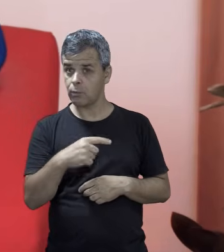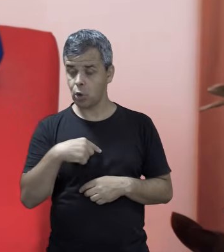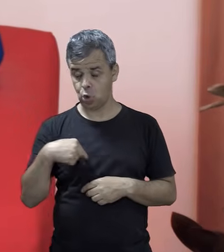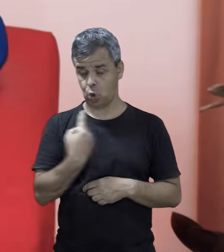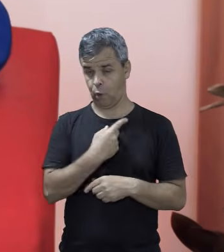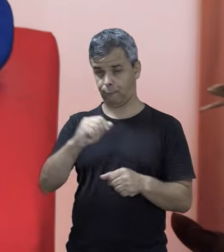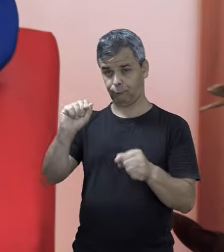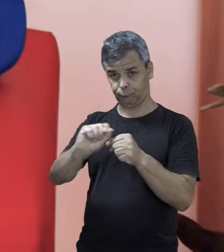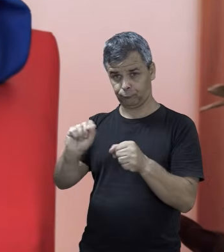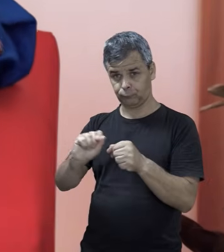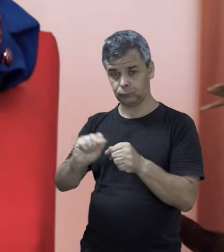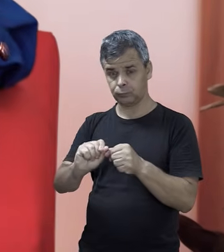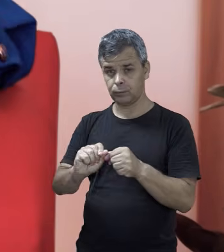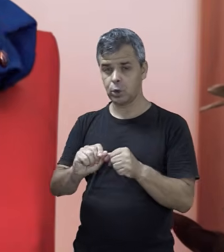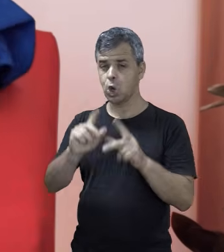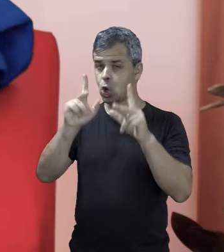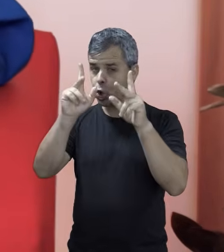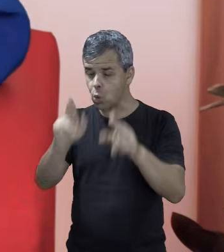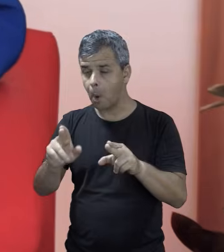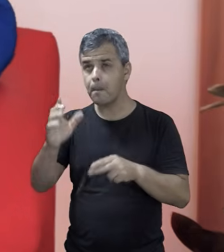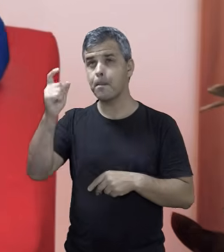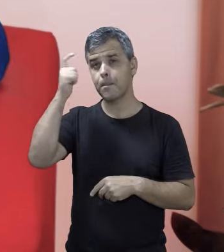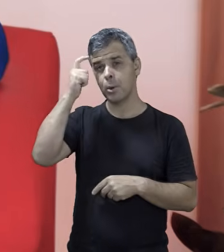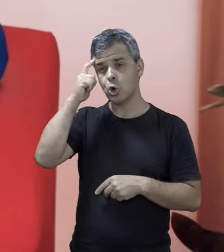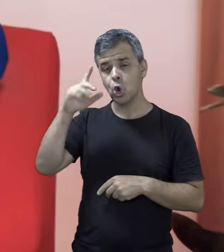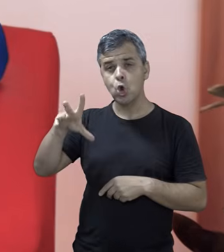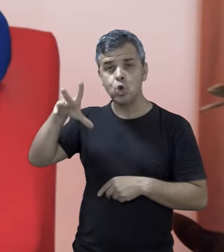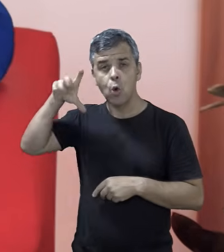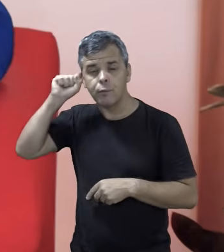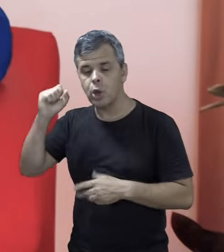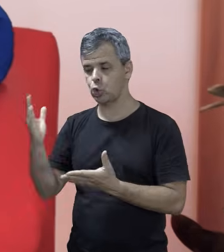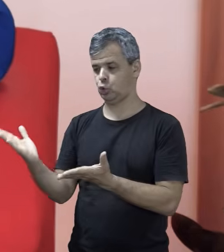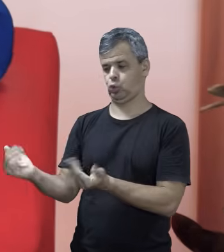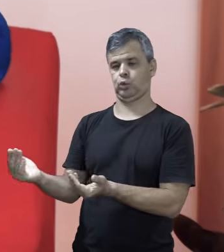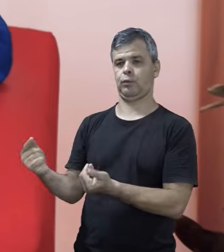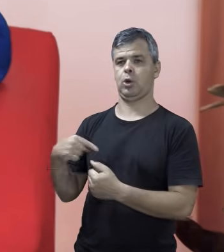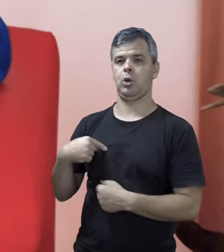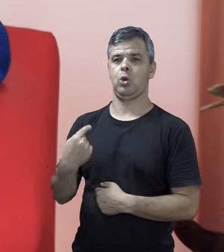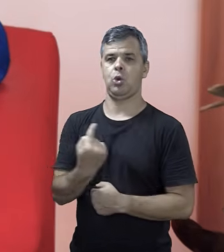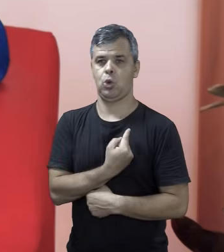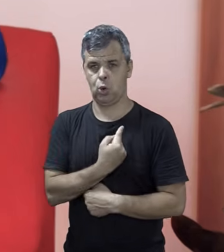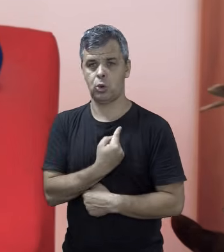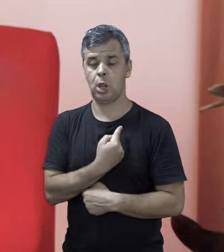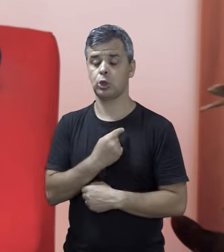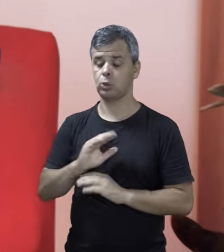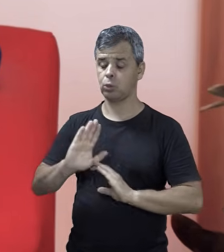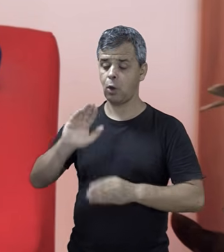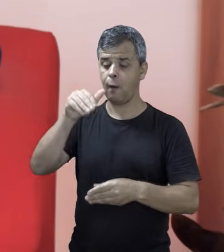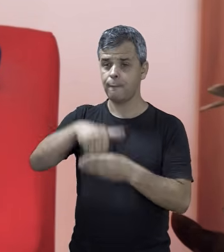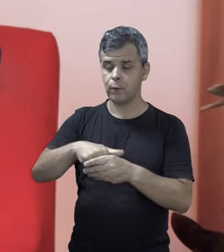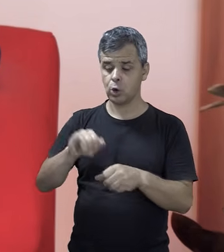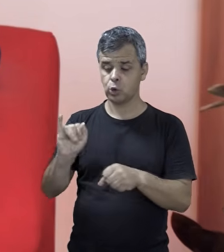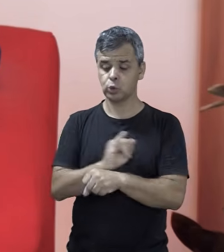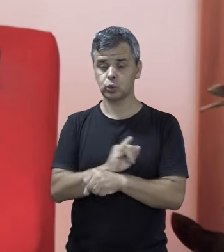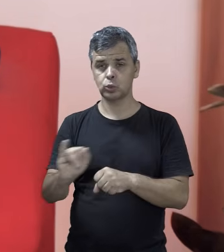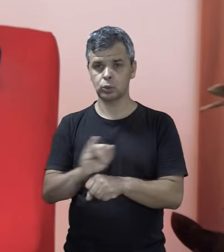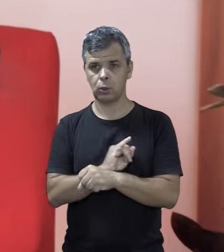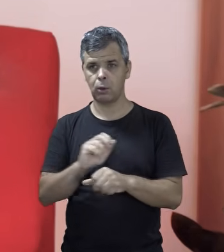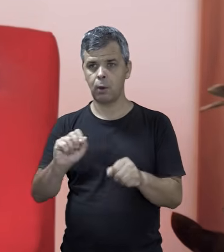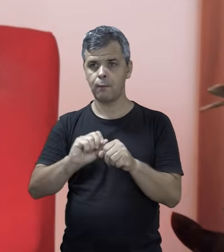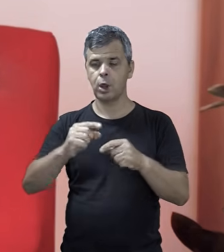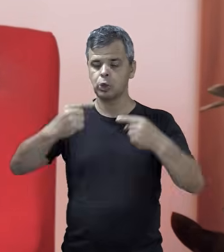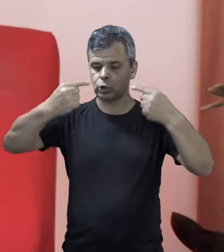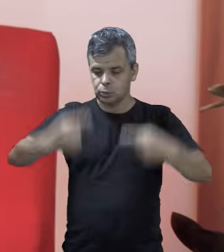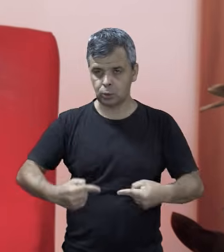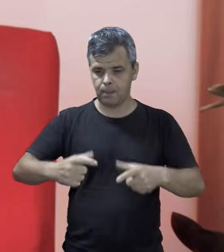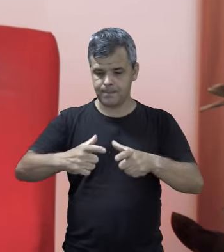gente fizer, como a gente está pensando, de ouvir a juventude, nós sairemos desse processo com estratégias de fazer uma